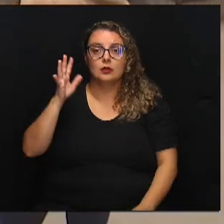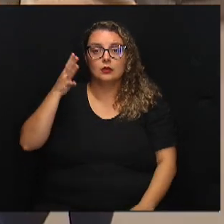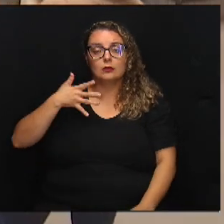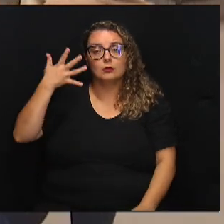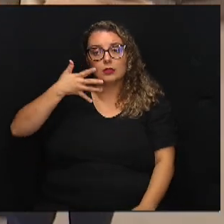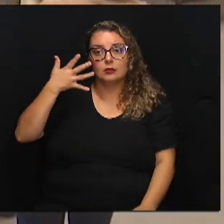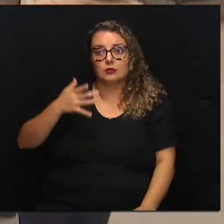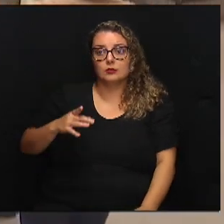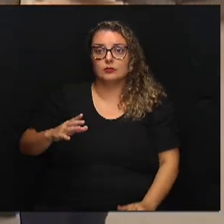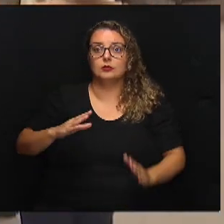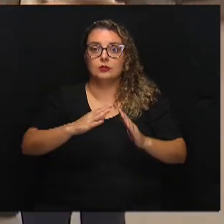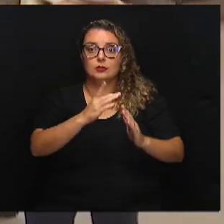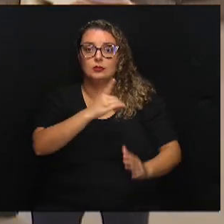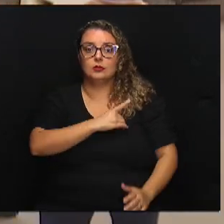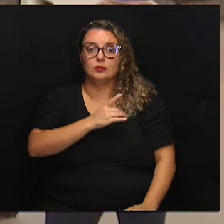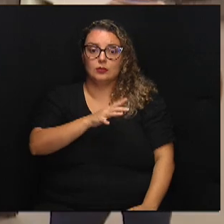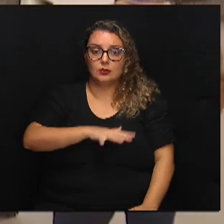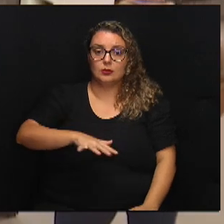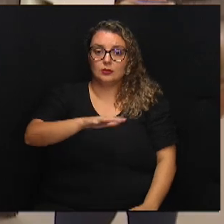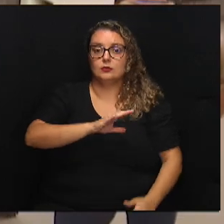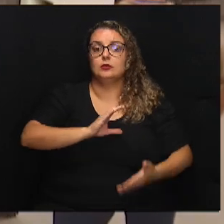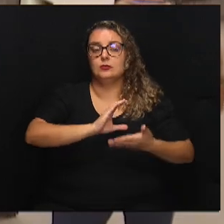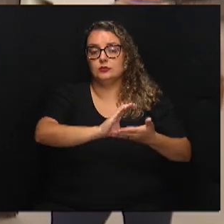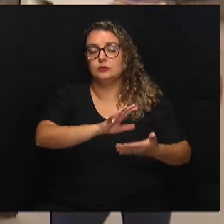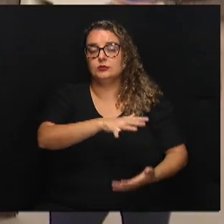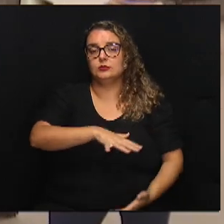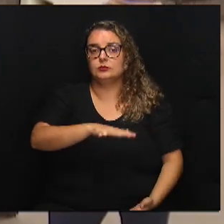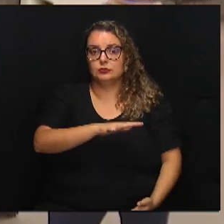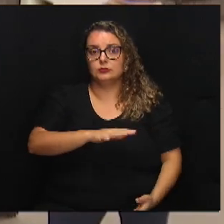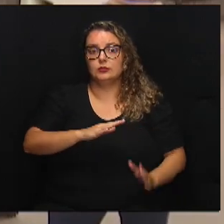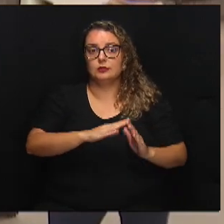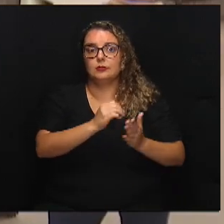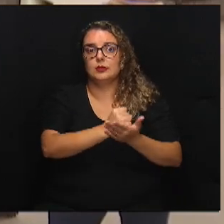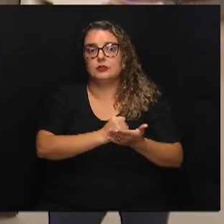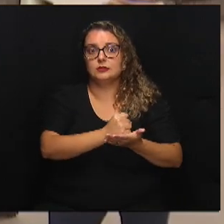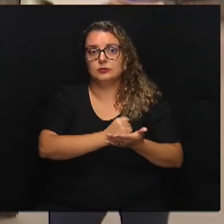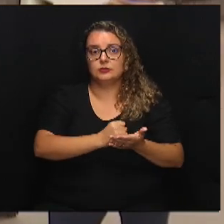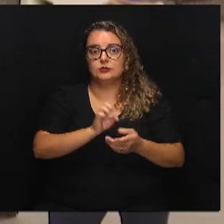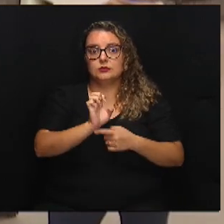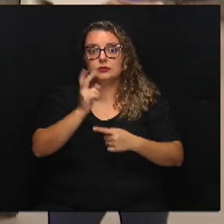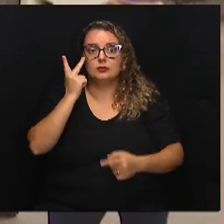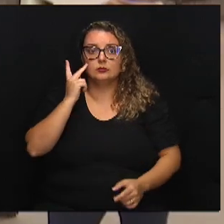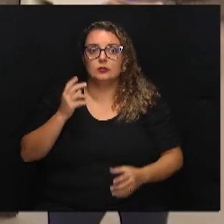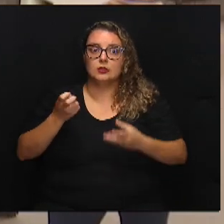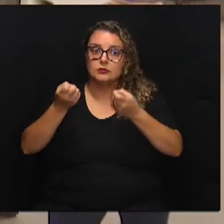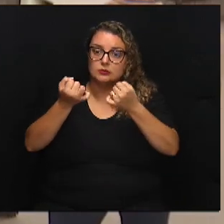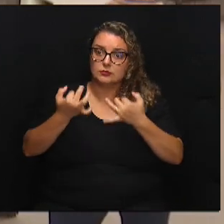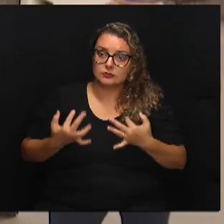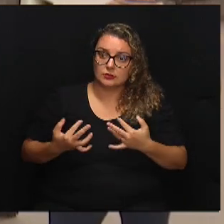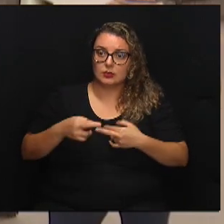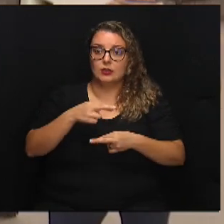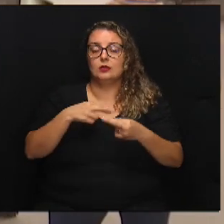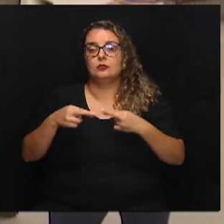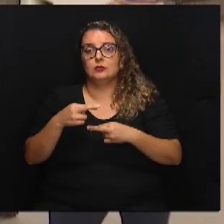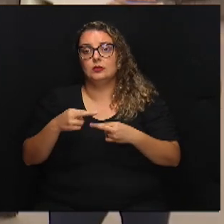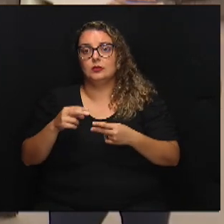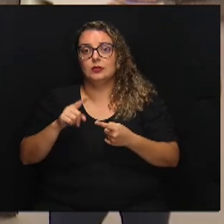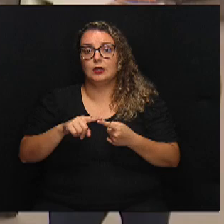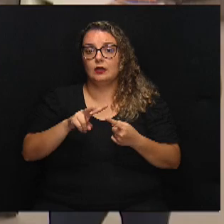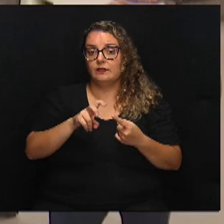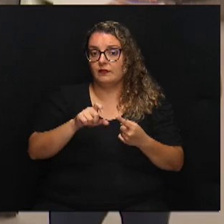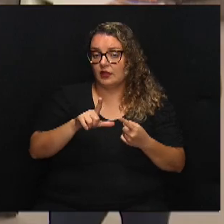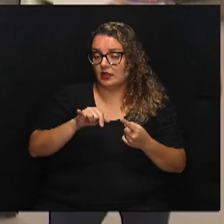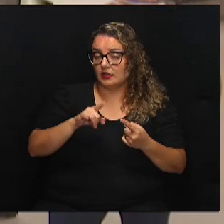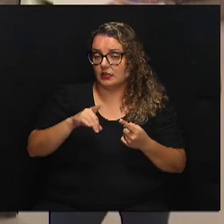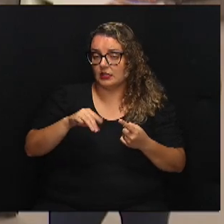delegado do Conselho Regional de Farmácia do Estado de São Paulo, trazendo esclarecimentos em relação à validade e